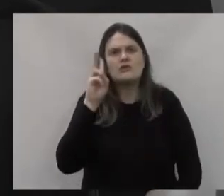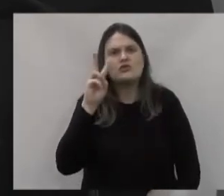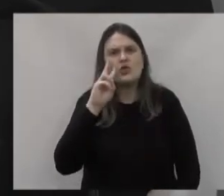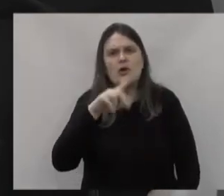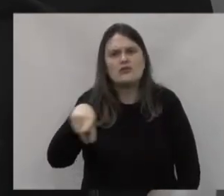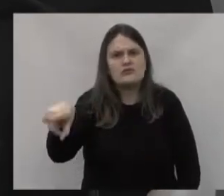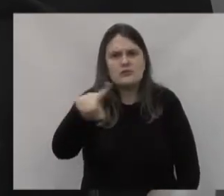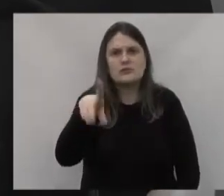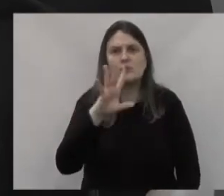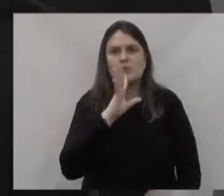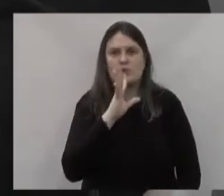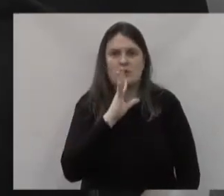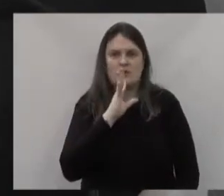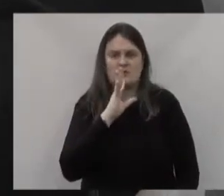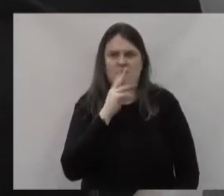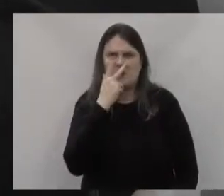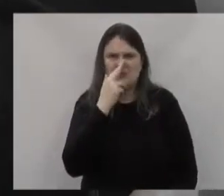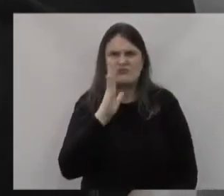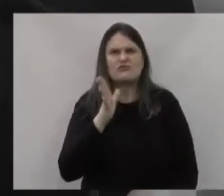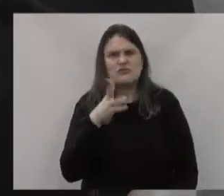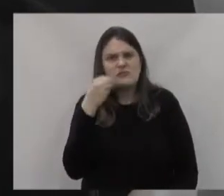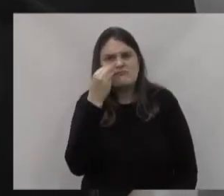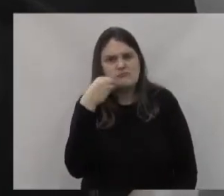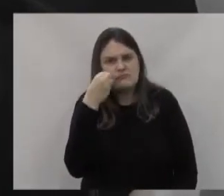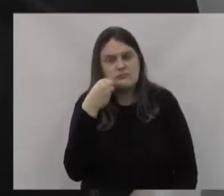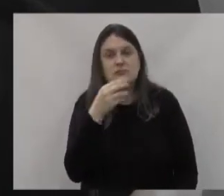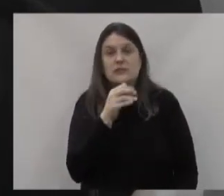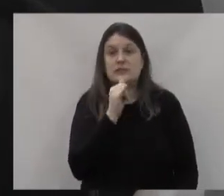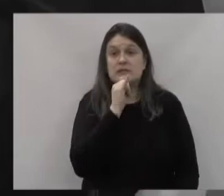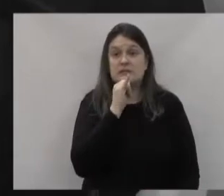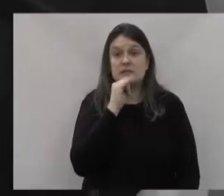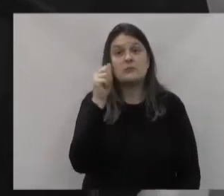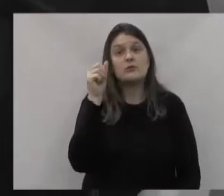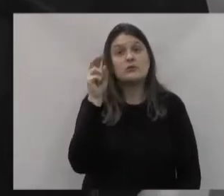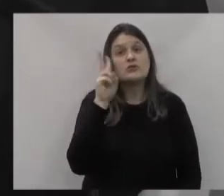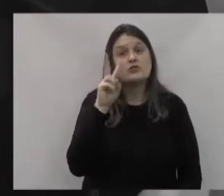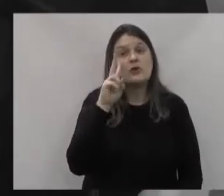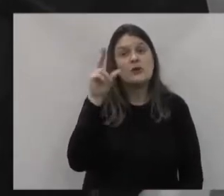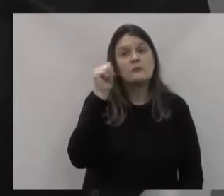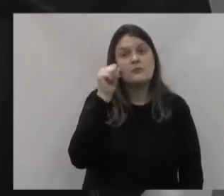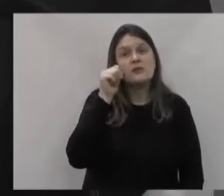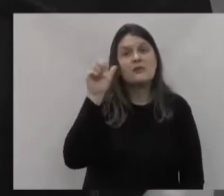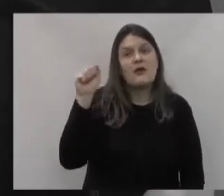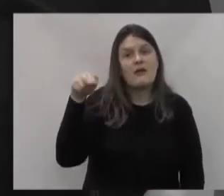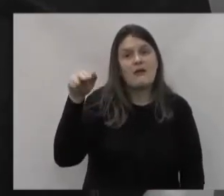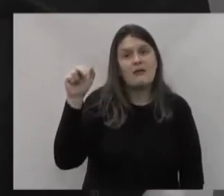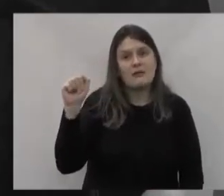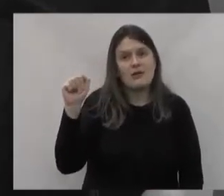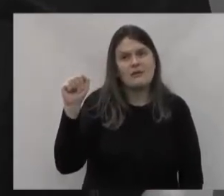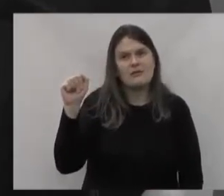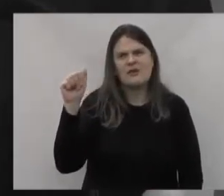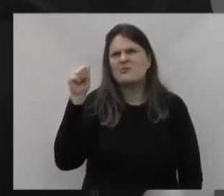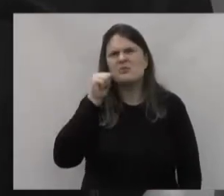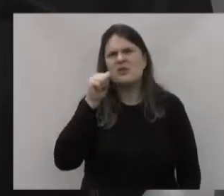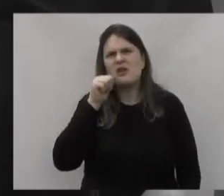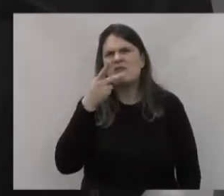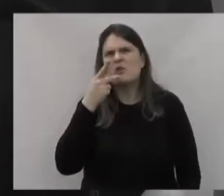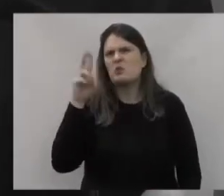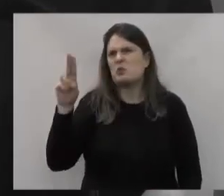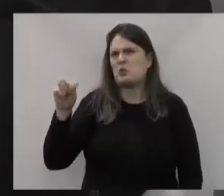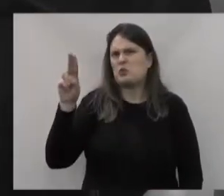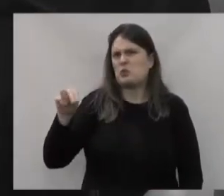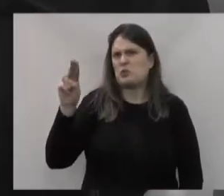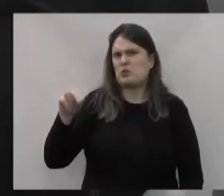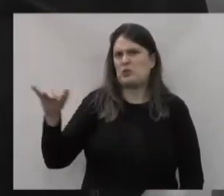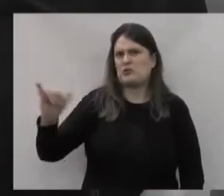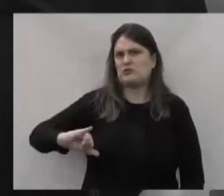vocês conhecem e são familiares. Como, por exemplo, a história da Ana. A Ana é aquela mulher que ninguém diz que sofre violência